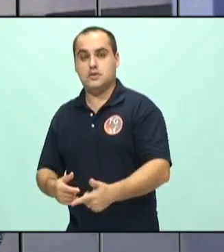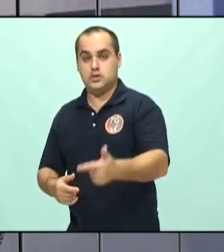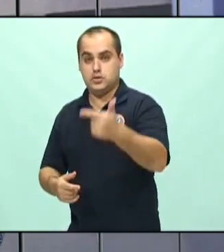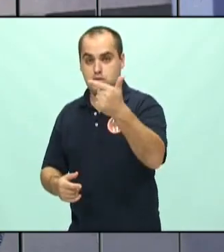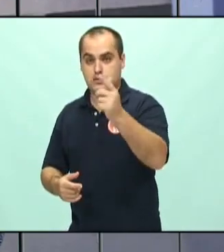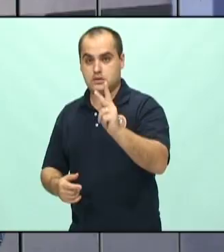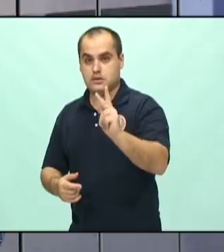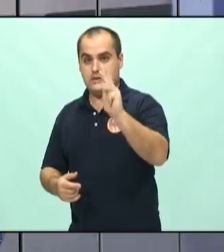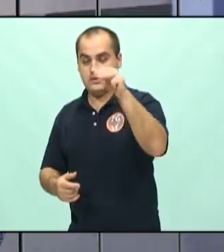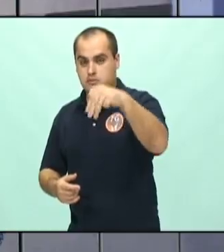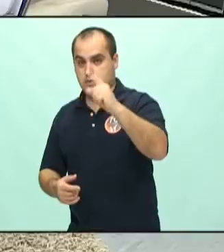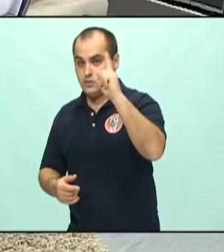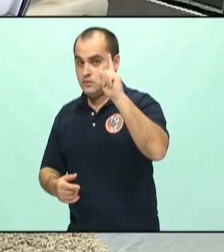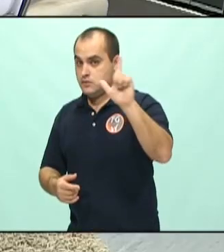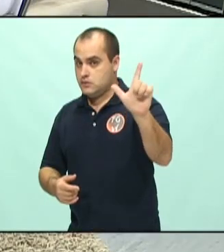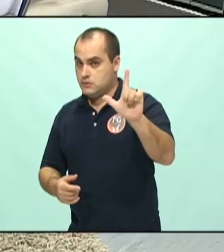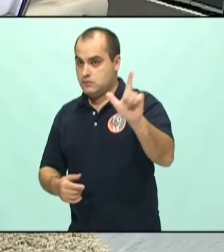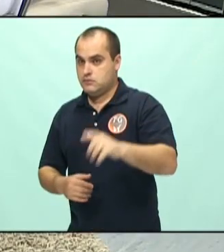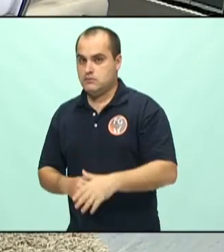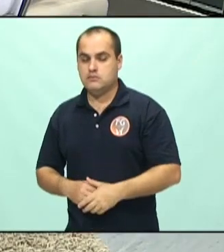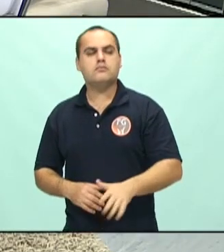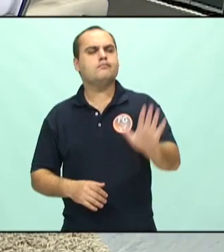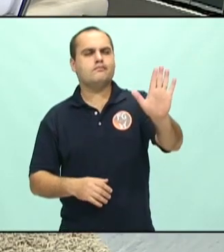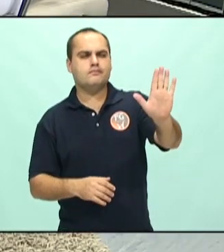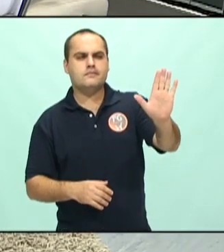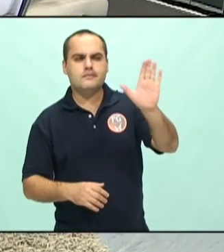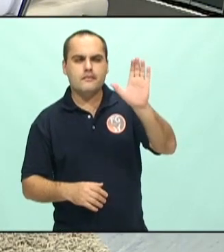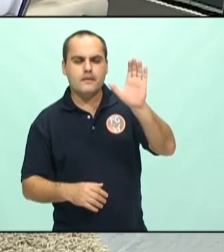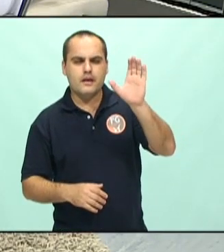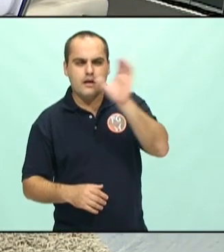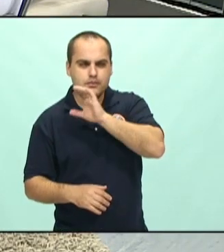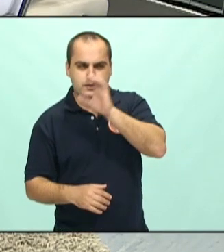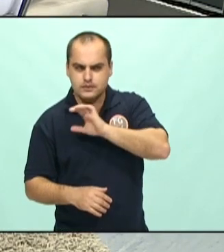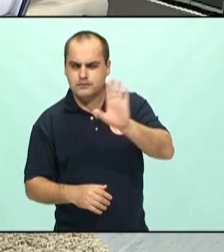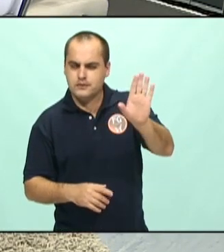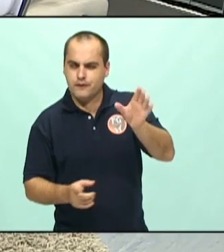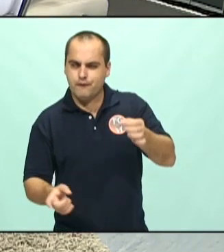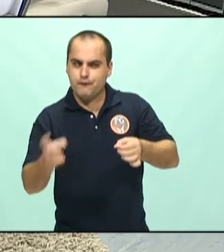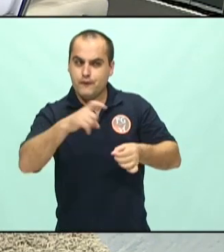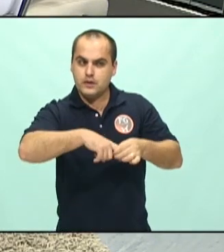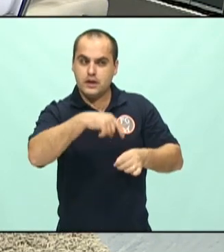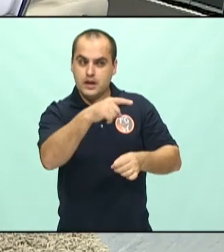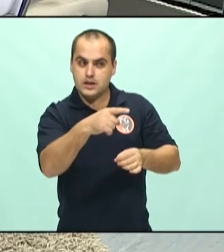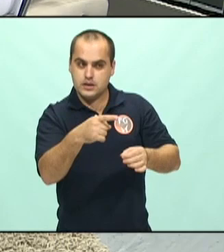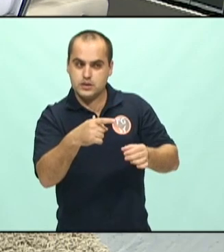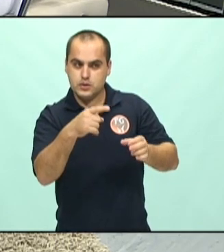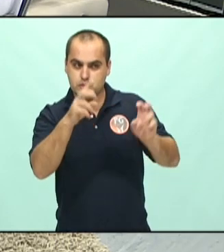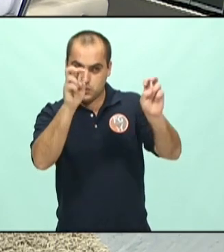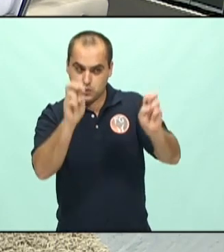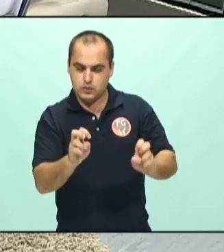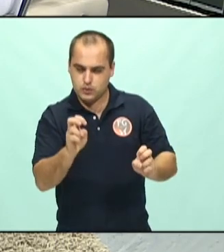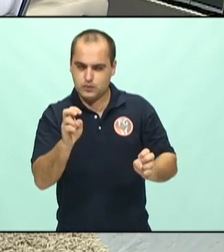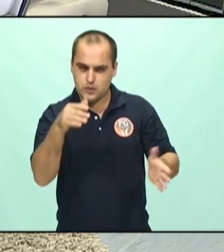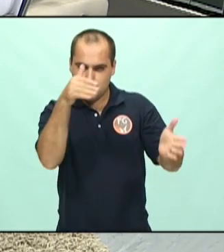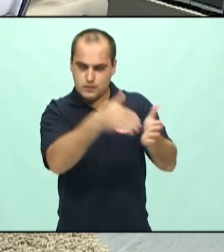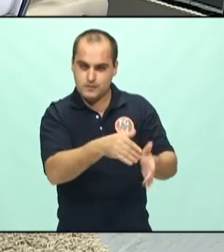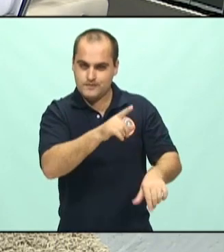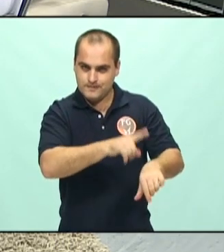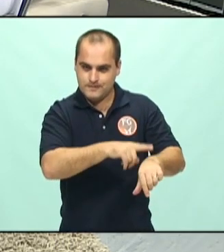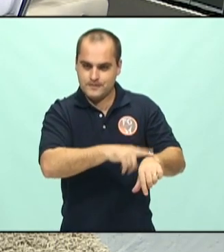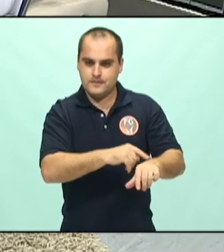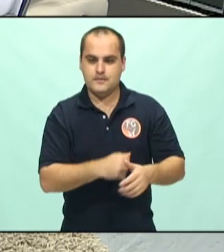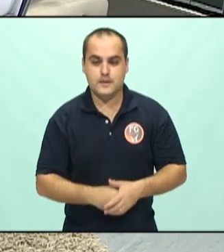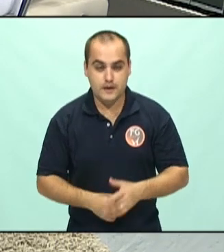mito eu vou pedir ao senhor um instante nós vamos votar esse assunto no último bloco a quinta e também